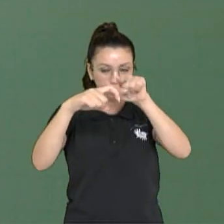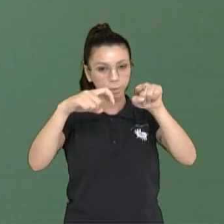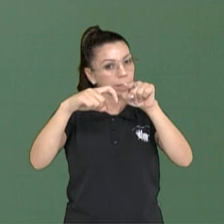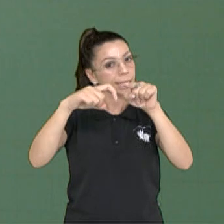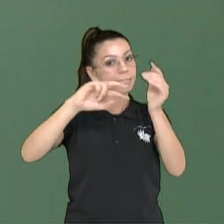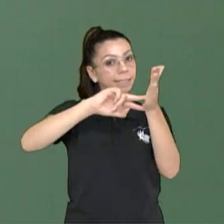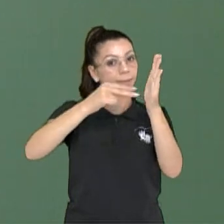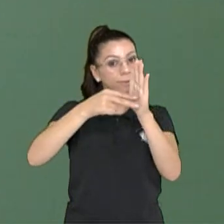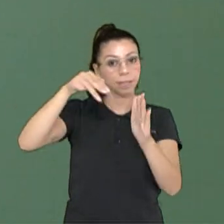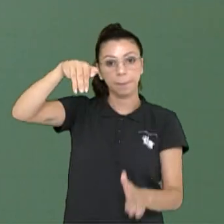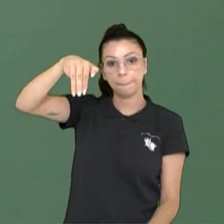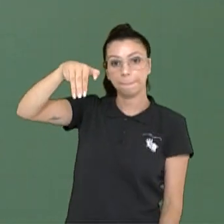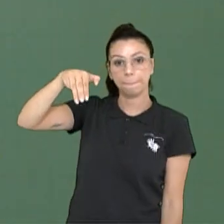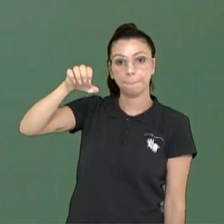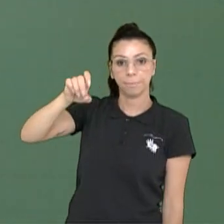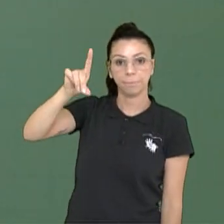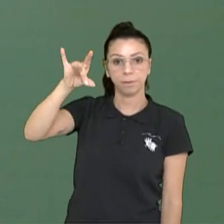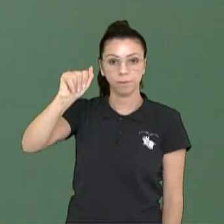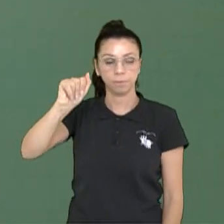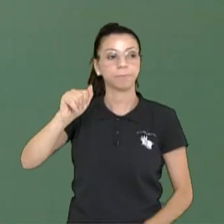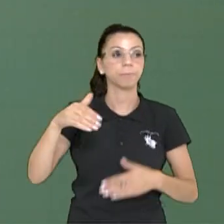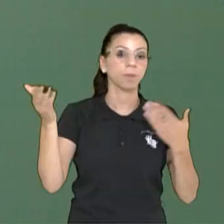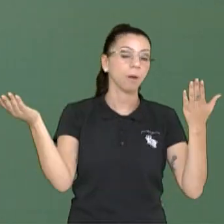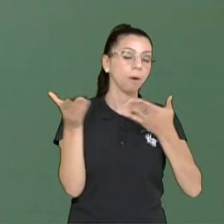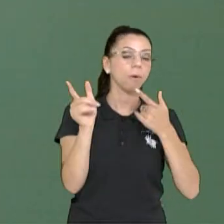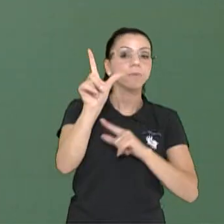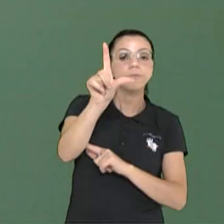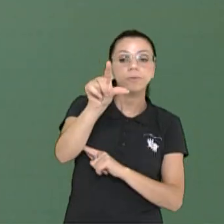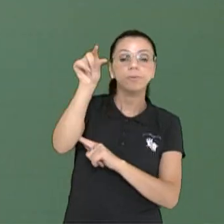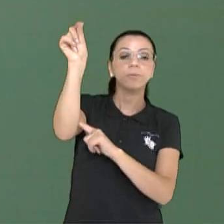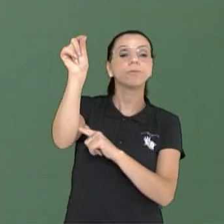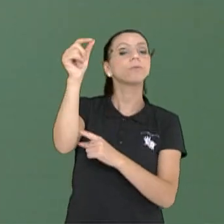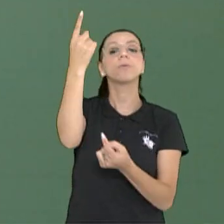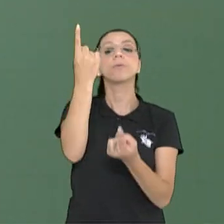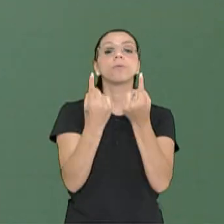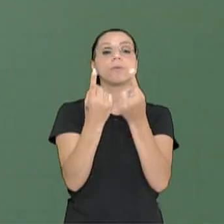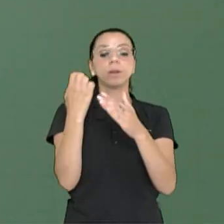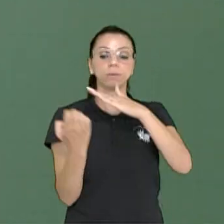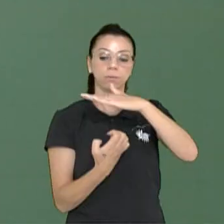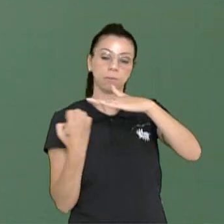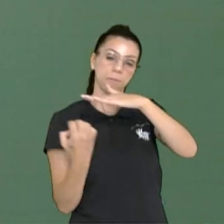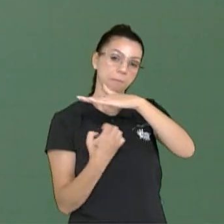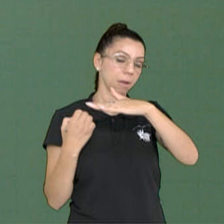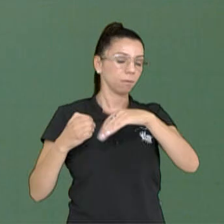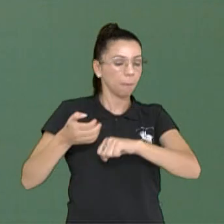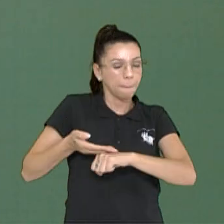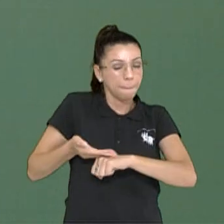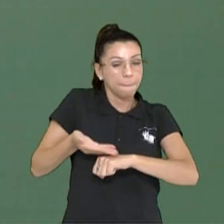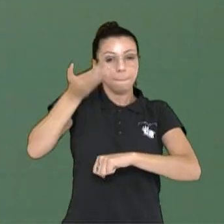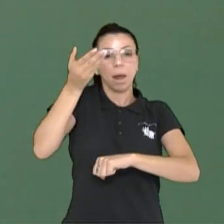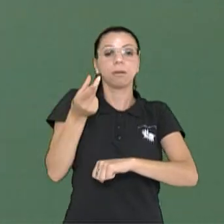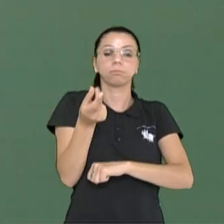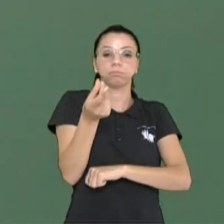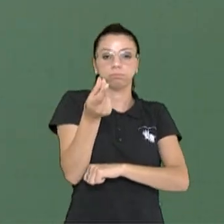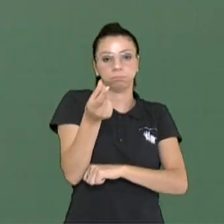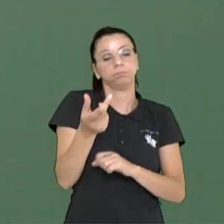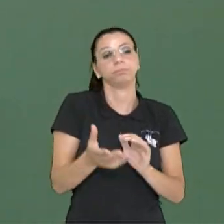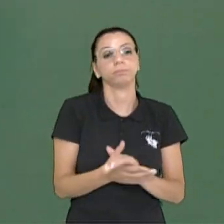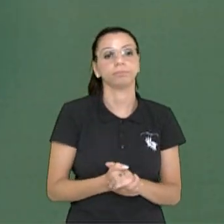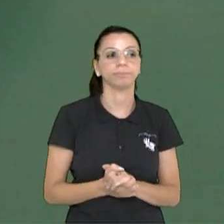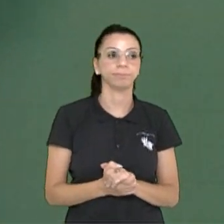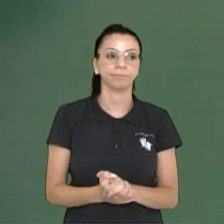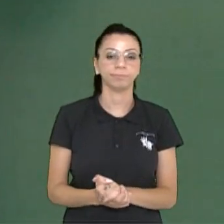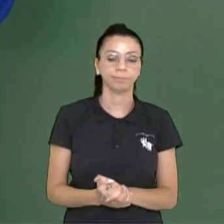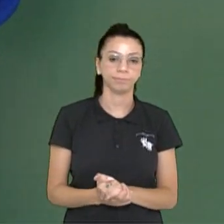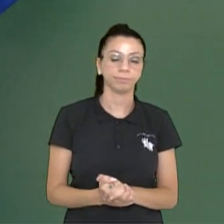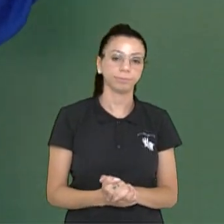a média. Então aqui vocês vão assinalar quais as empresas que têm a maior rentabilidade. Nós vamos chegar que é a